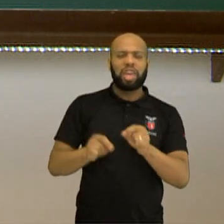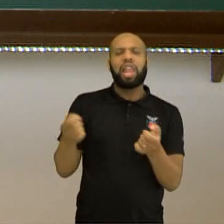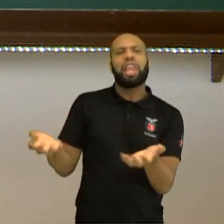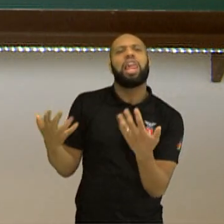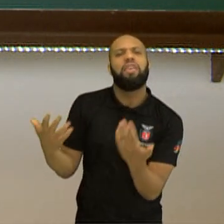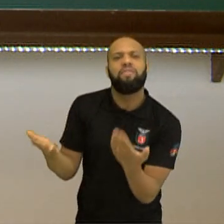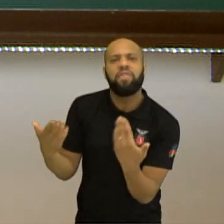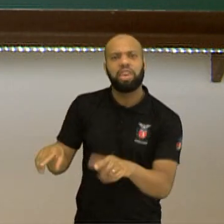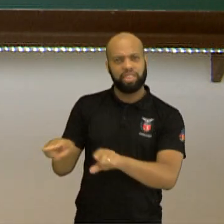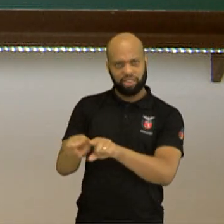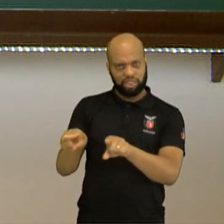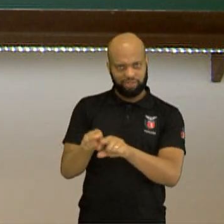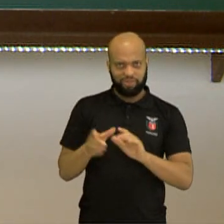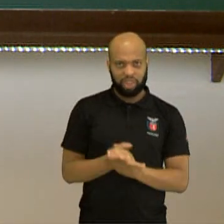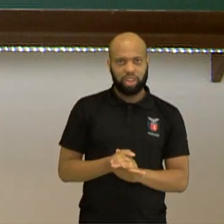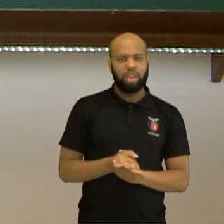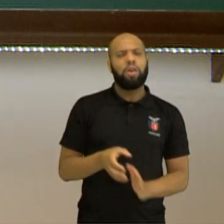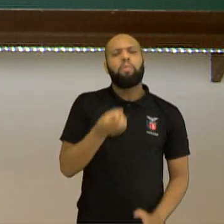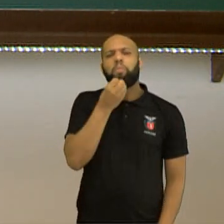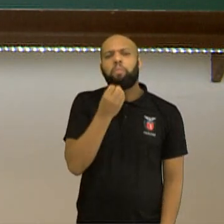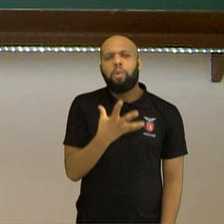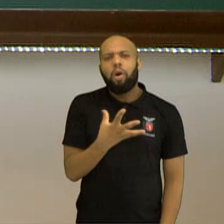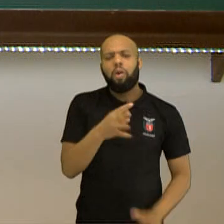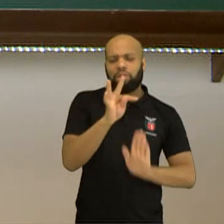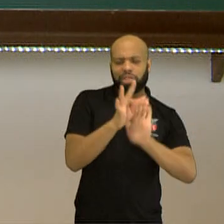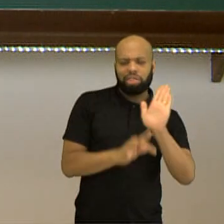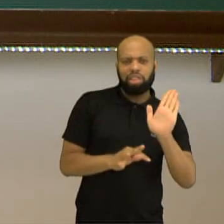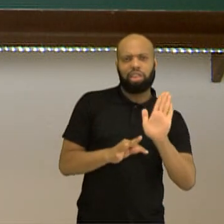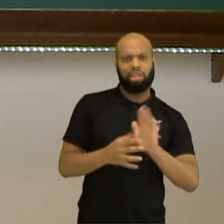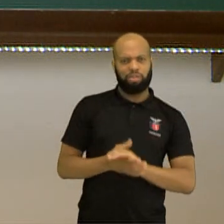fica rico, fica bacana de se ler.